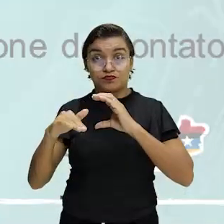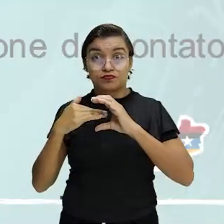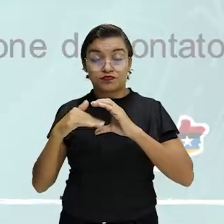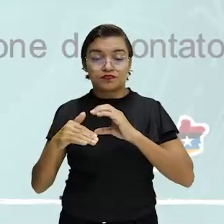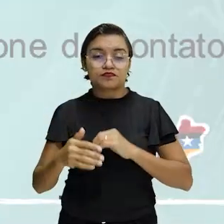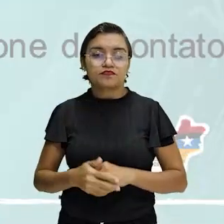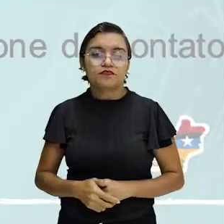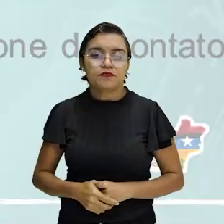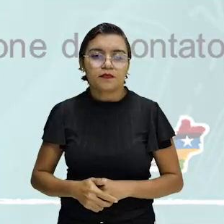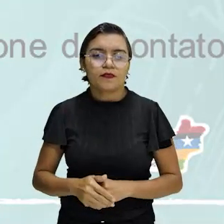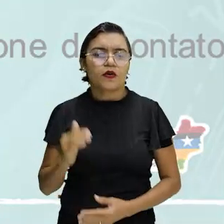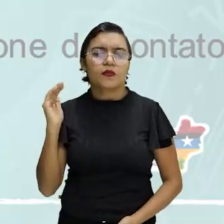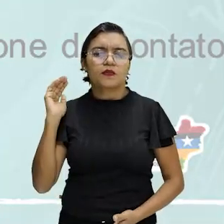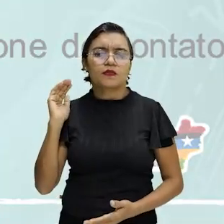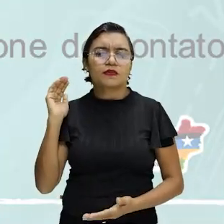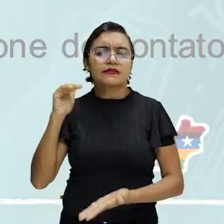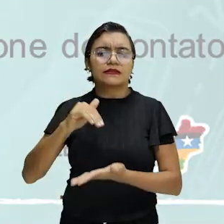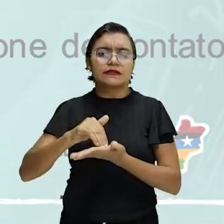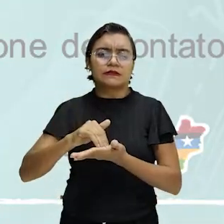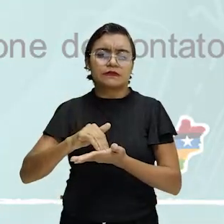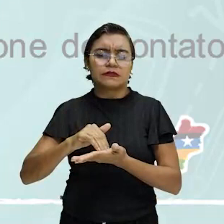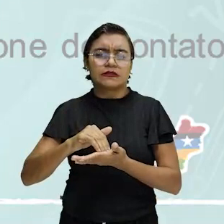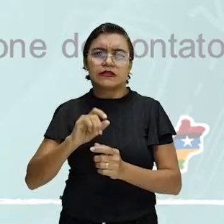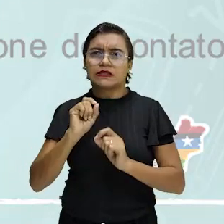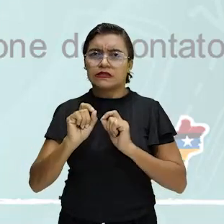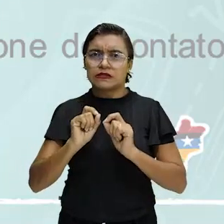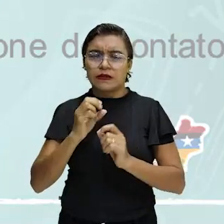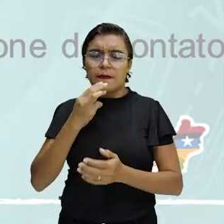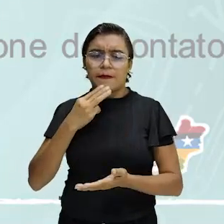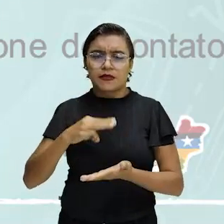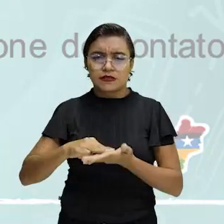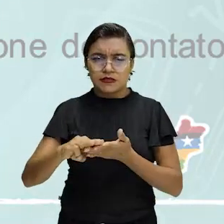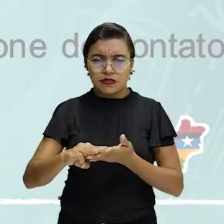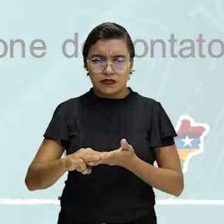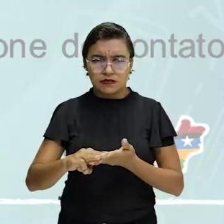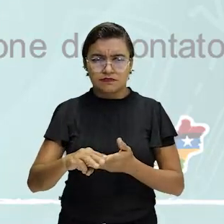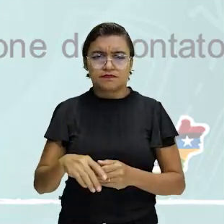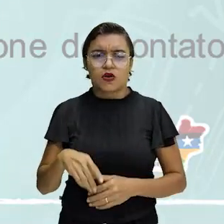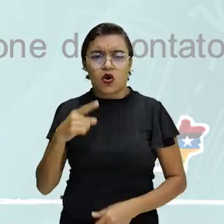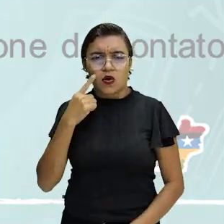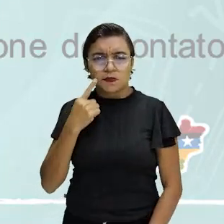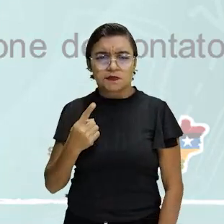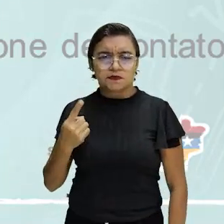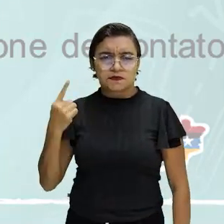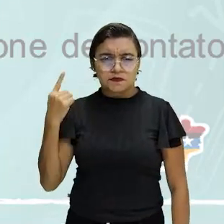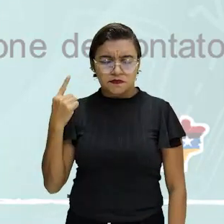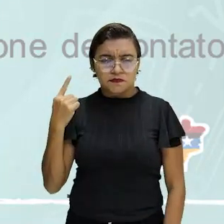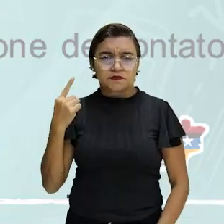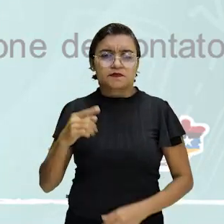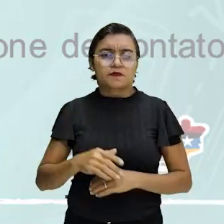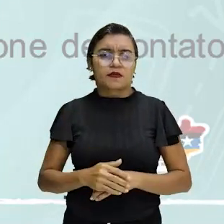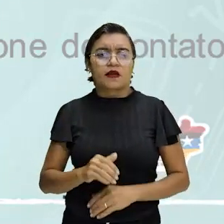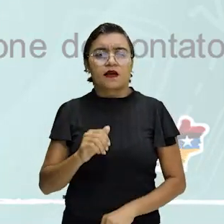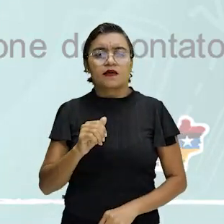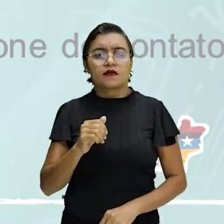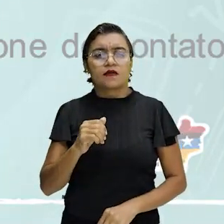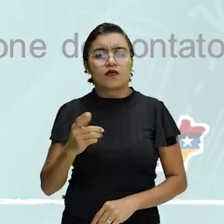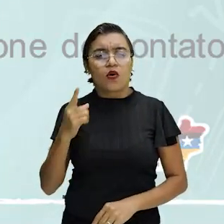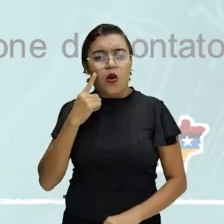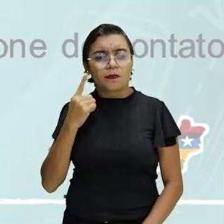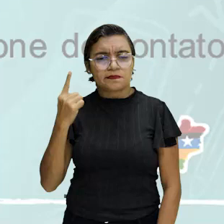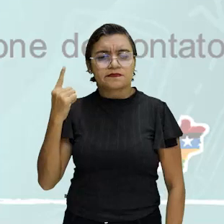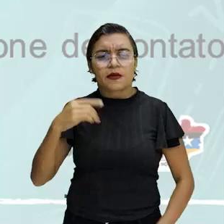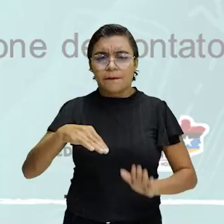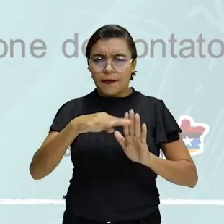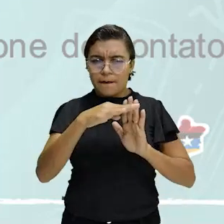O encerramento. Para encerrar a mensagem, procure usar uma das opções listadas abaixo. Atenciosamente, grato,